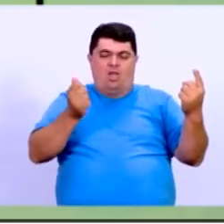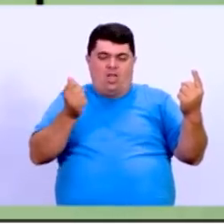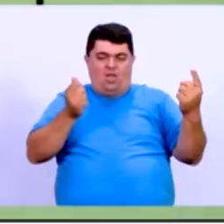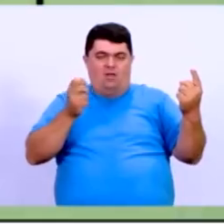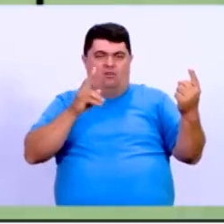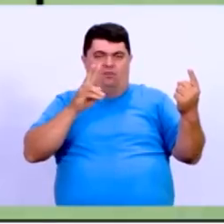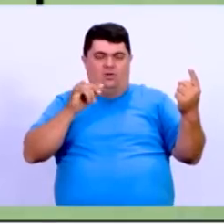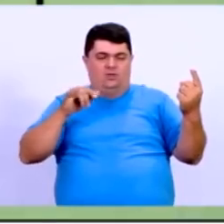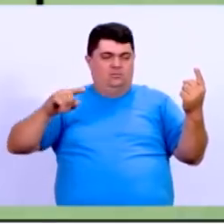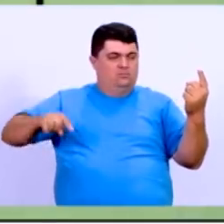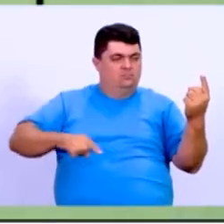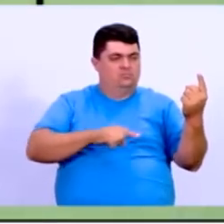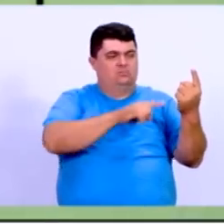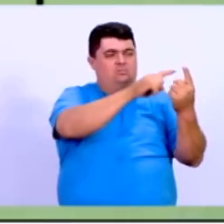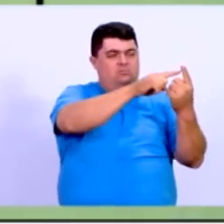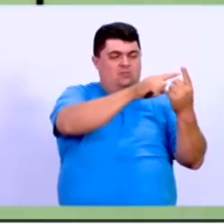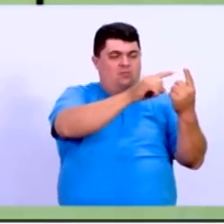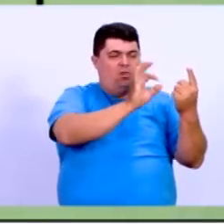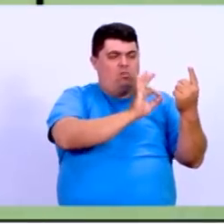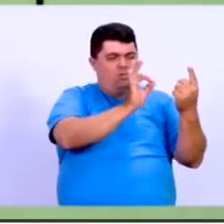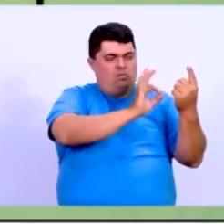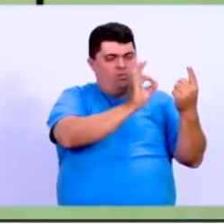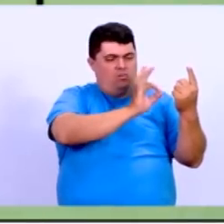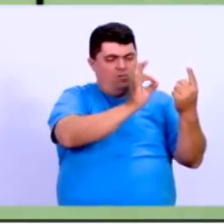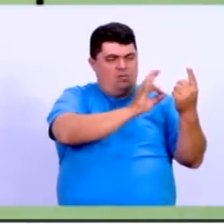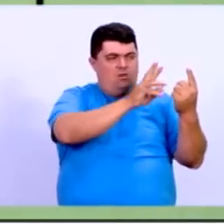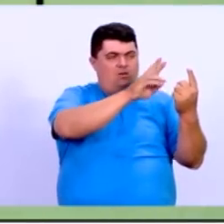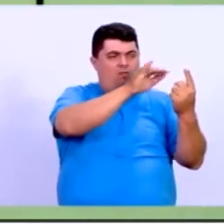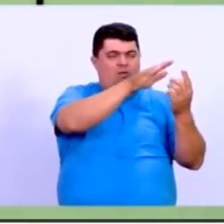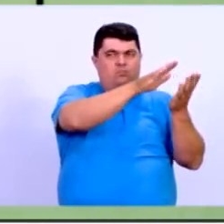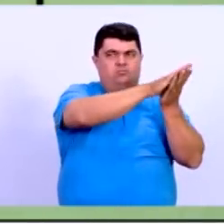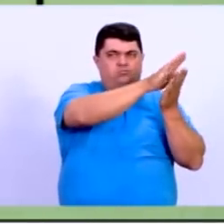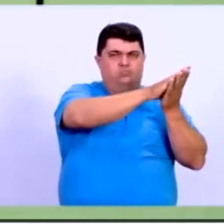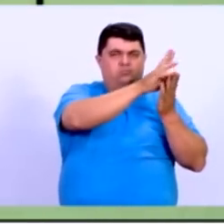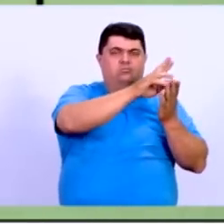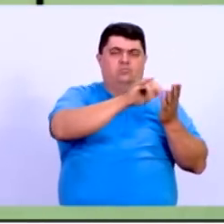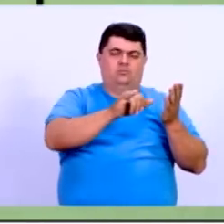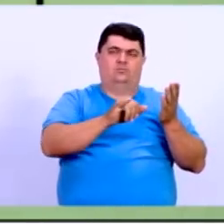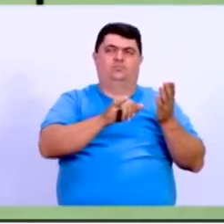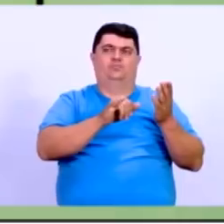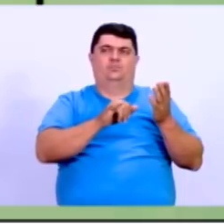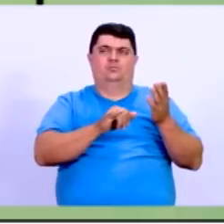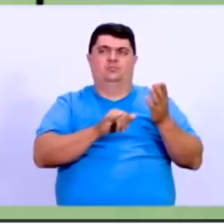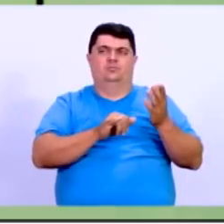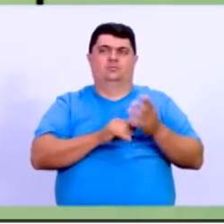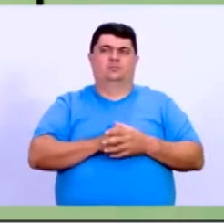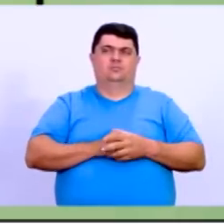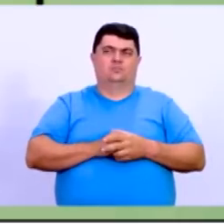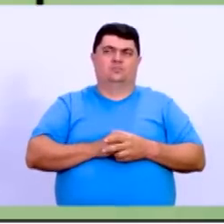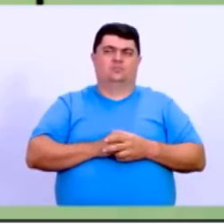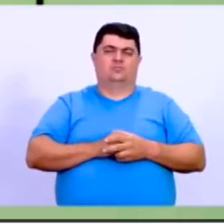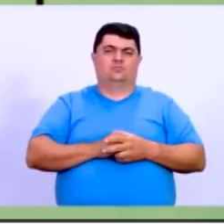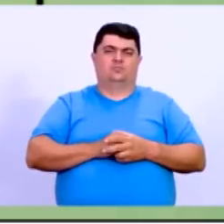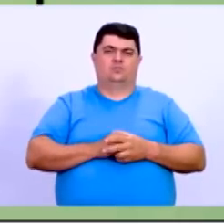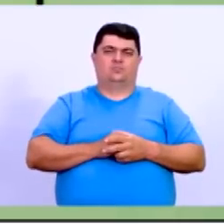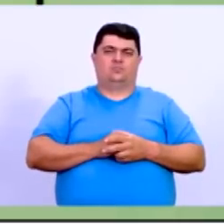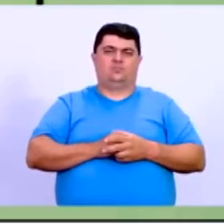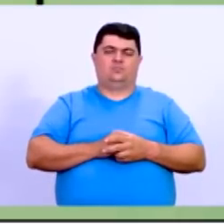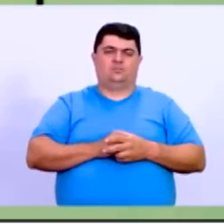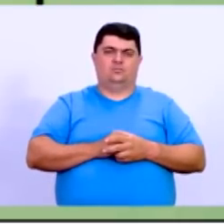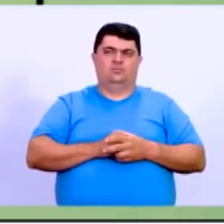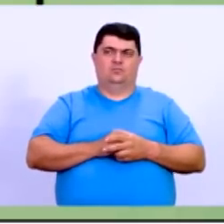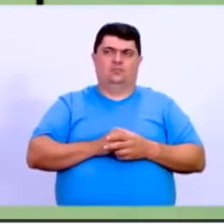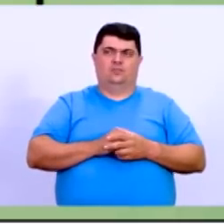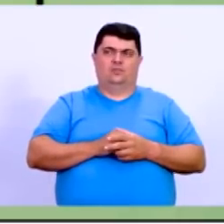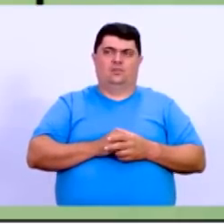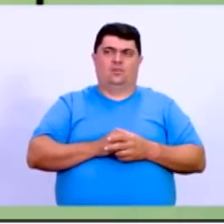impressão. O servidor de impressão vai gerenciar essas solicitações e enviar, por sua vez, para o